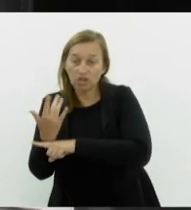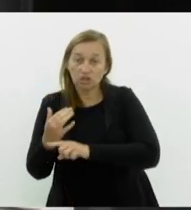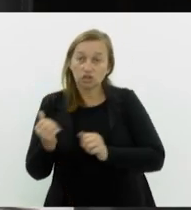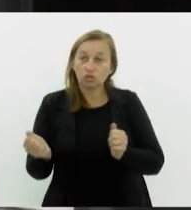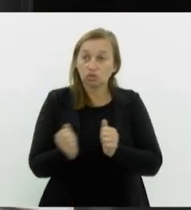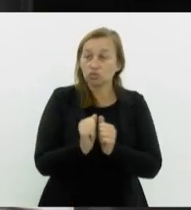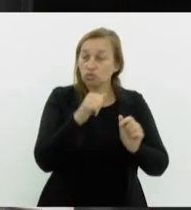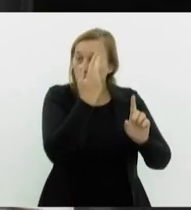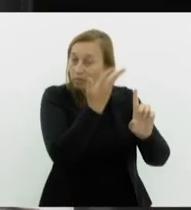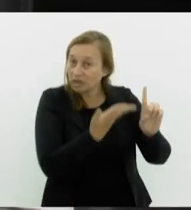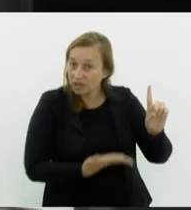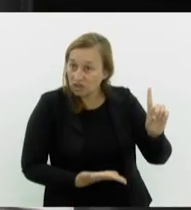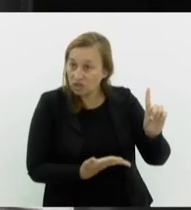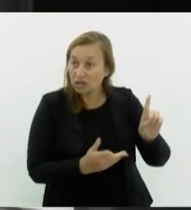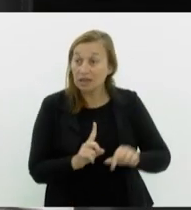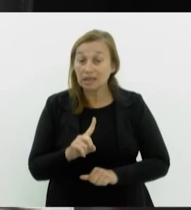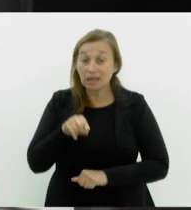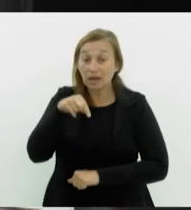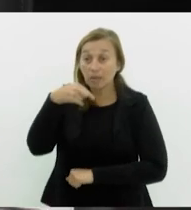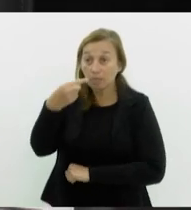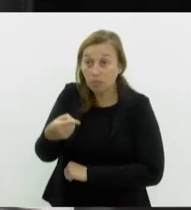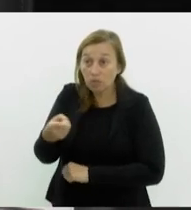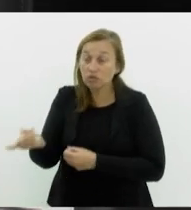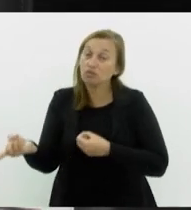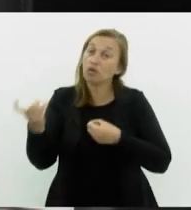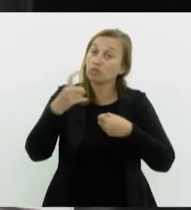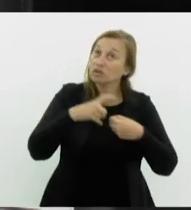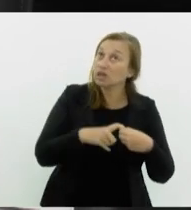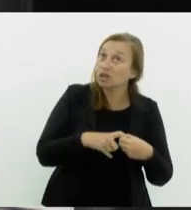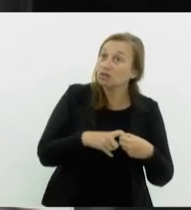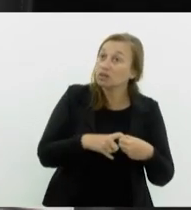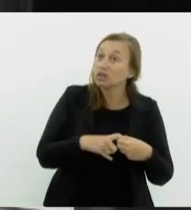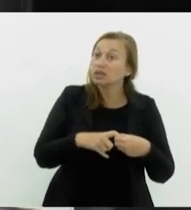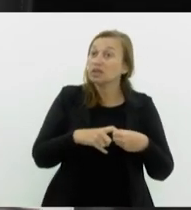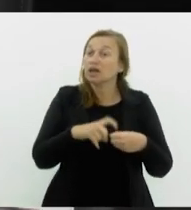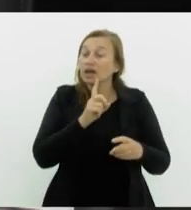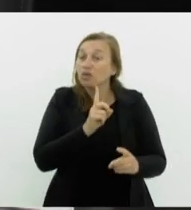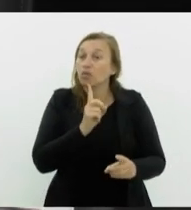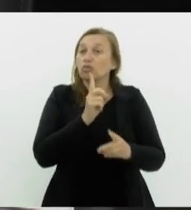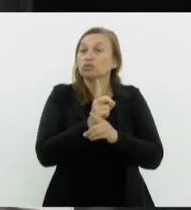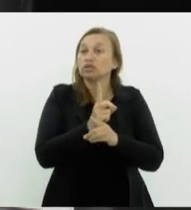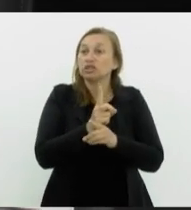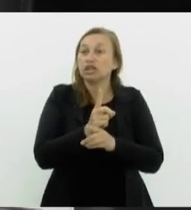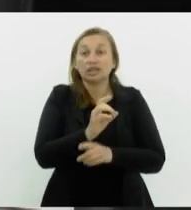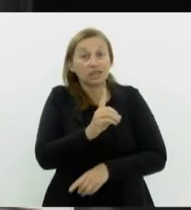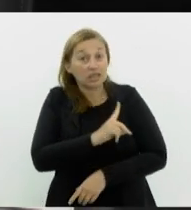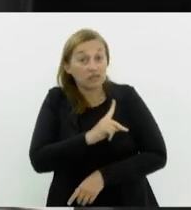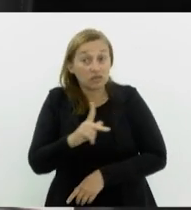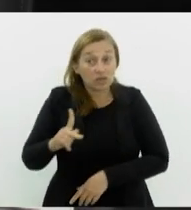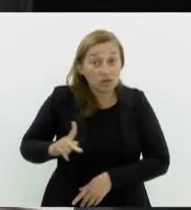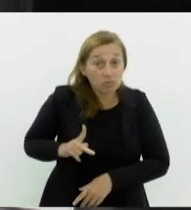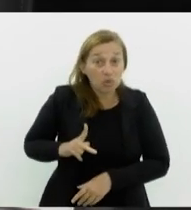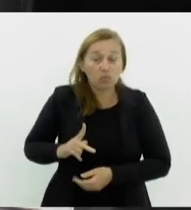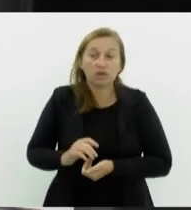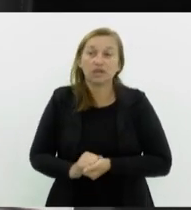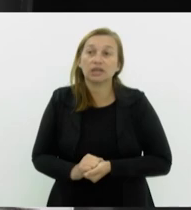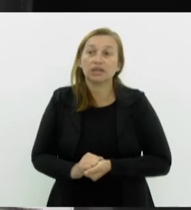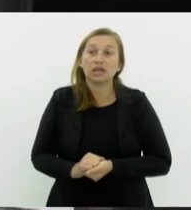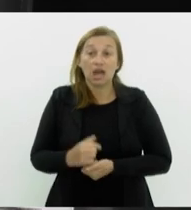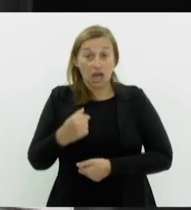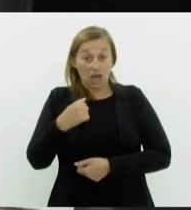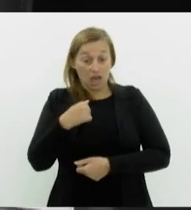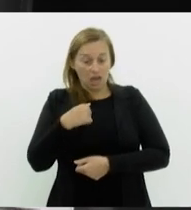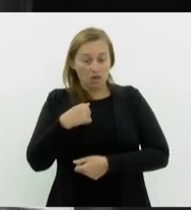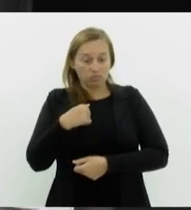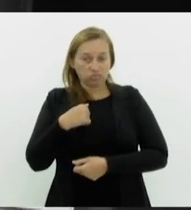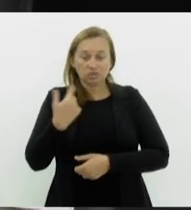homenageado. Depois voltamos a reencontrá-lo na Defensoria. Eu tive